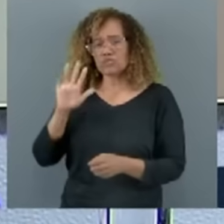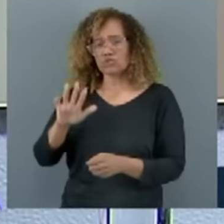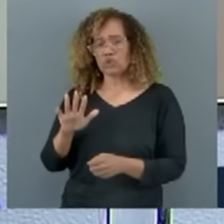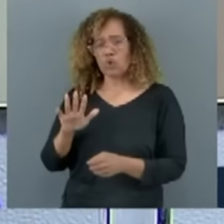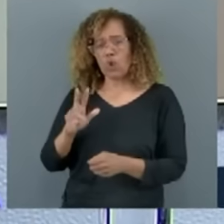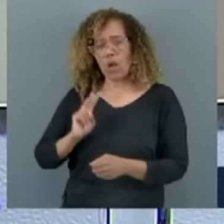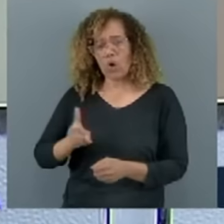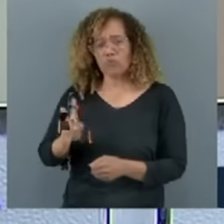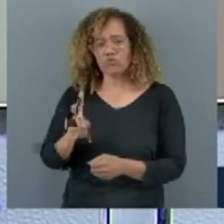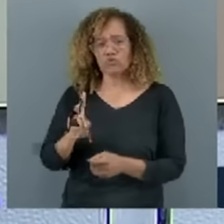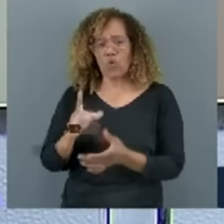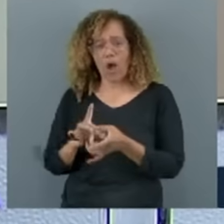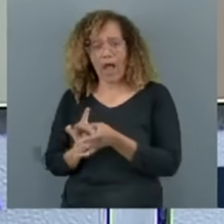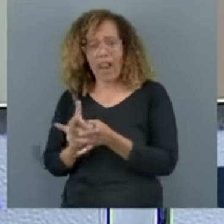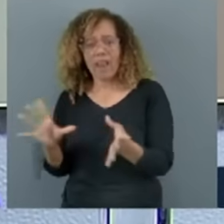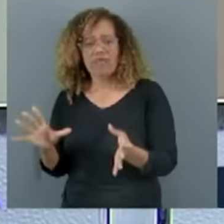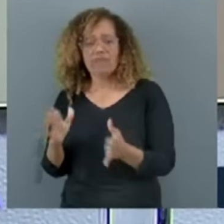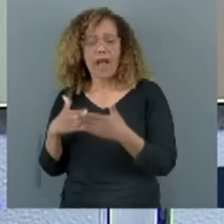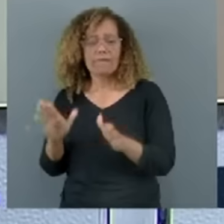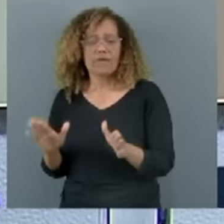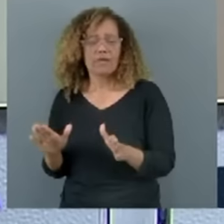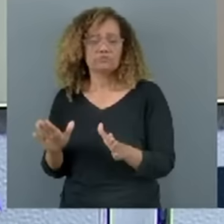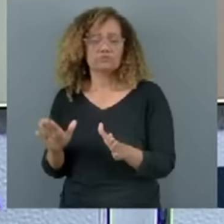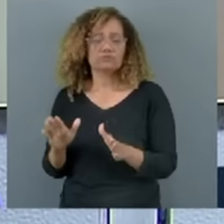de captação de mais 3